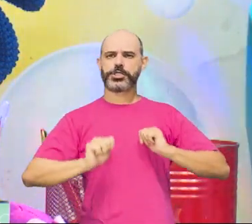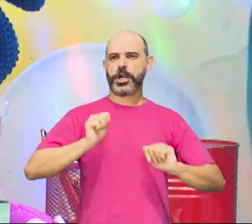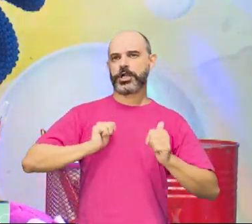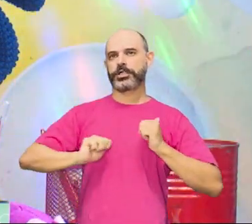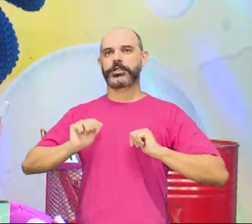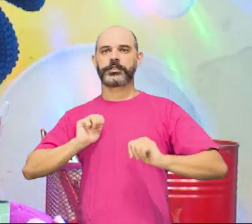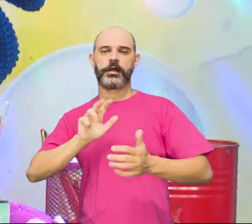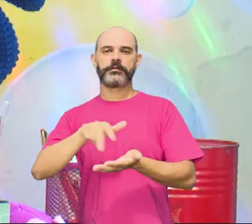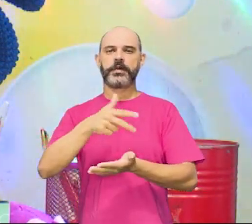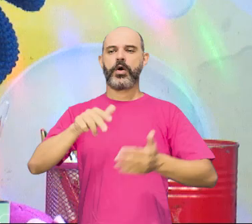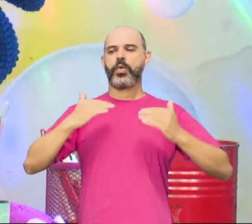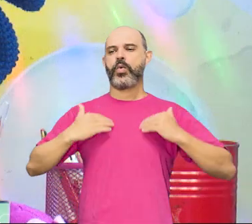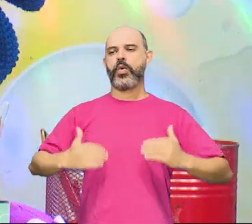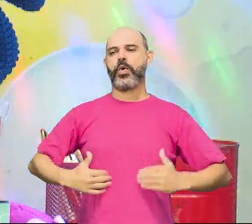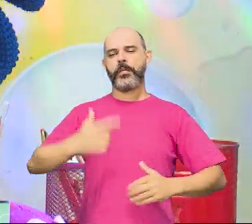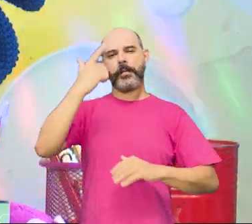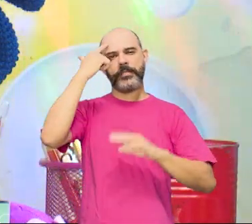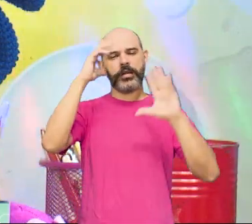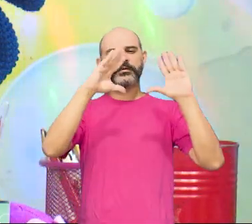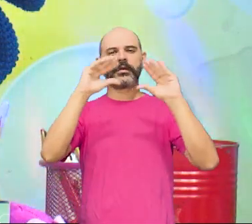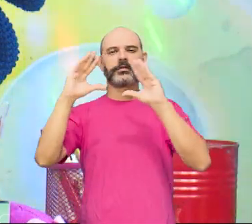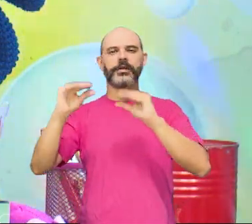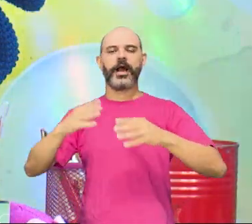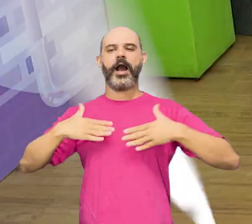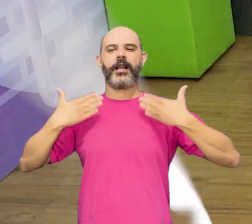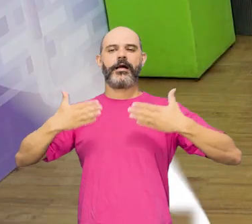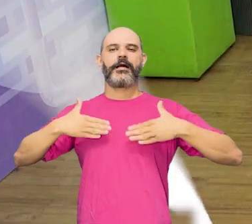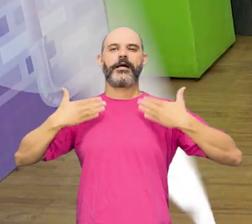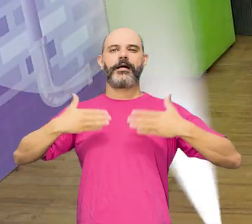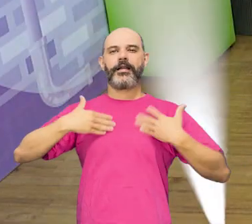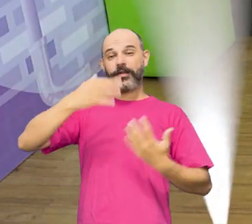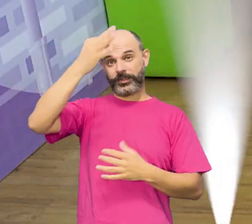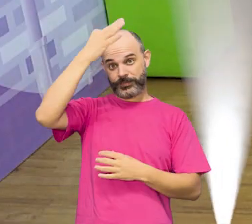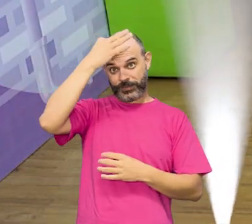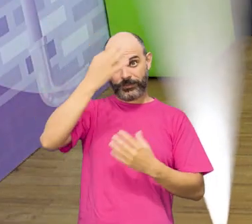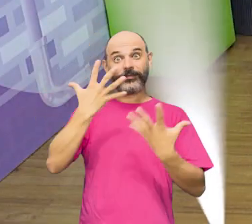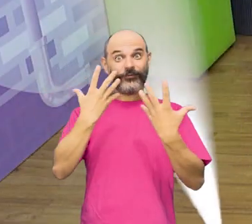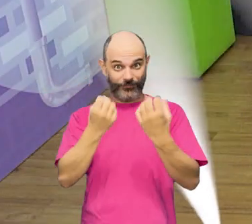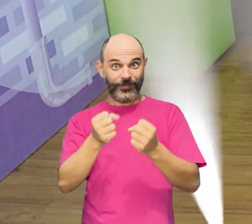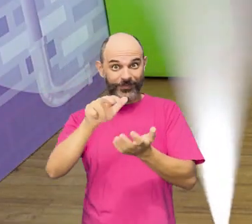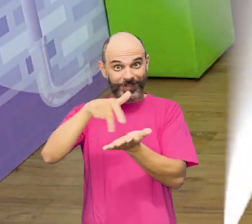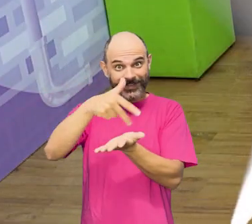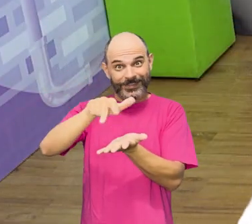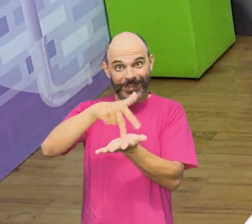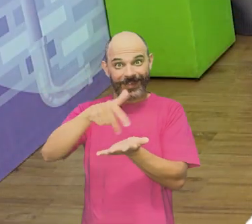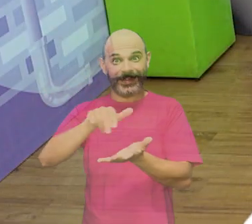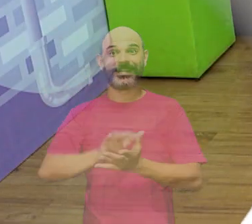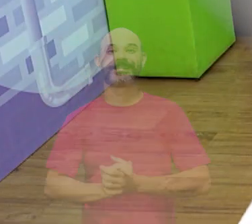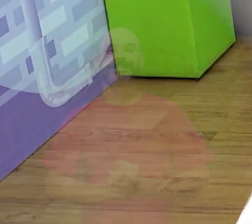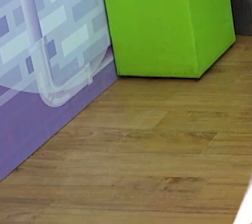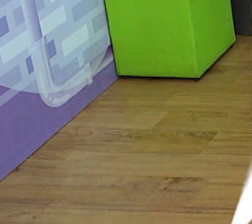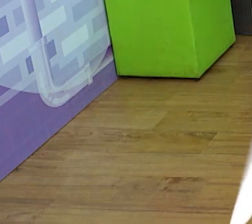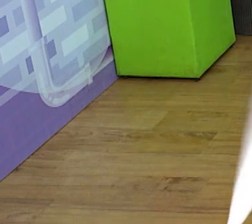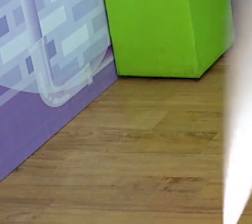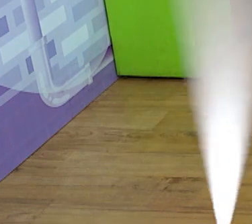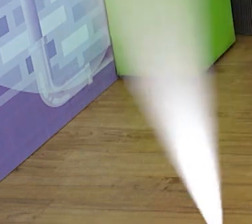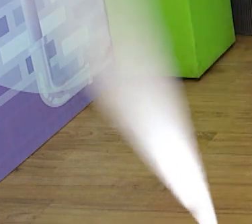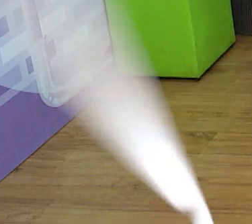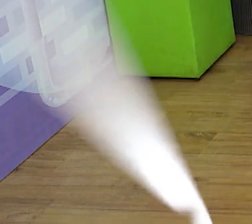o corpo, relaxar a mente, alegrar o espírito. Vamos dançar!